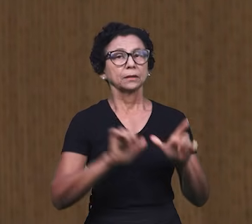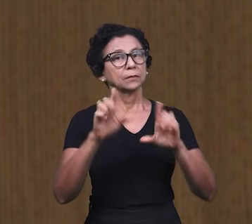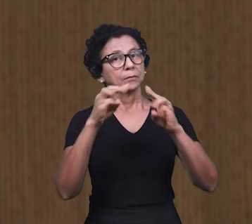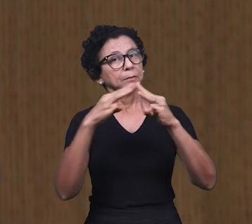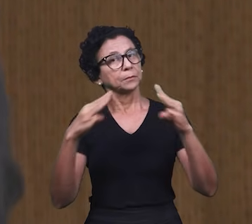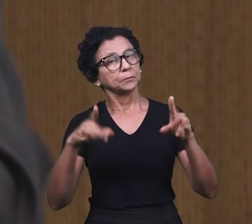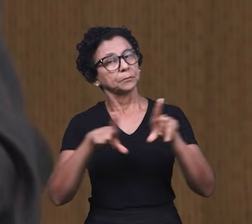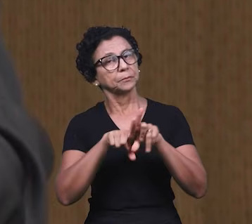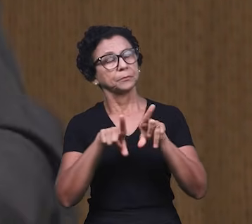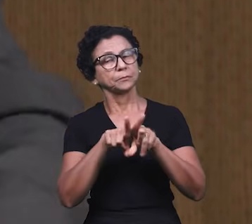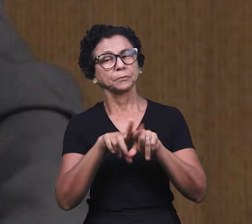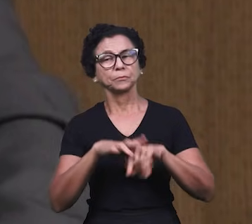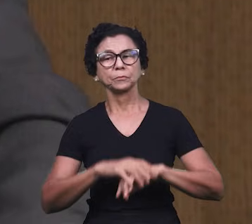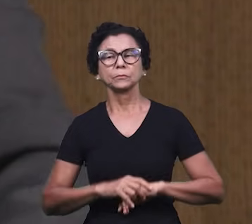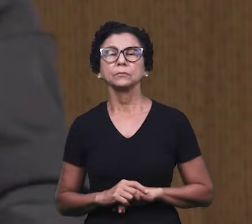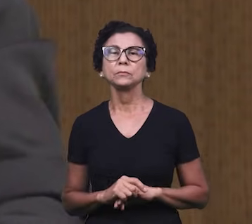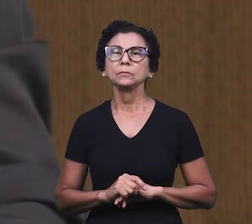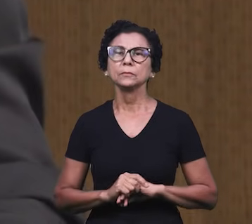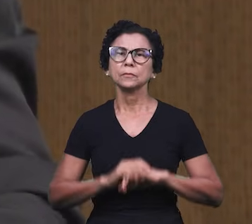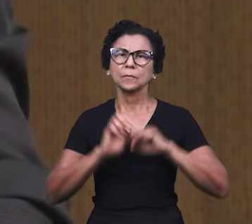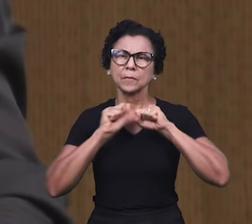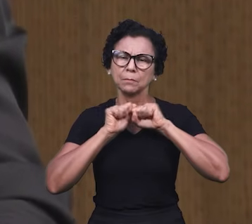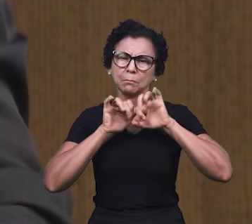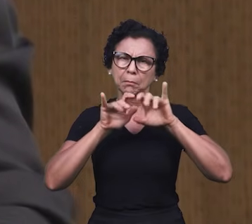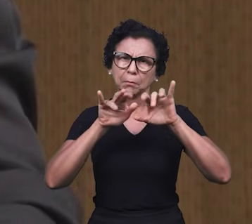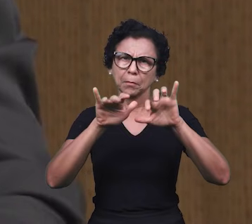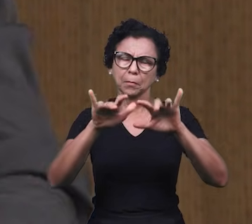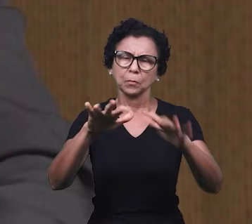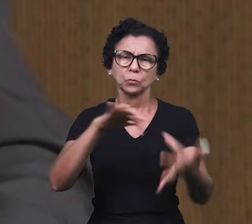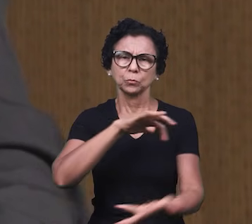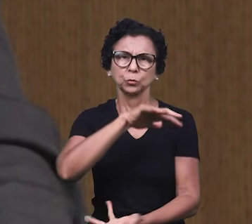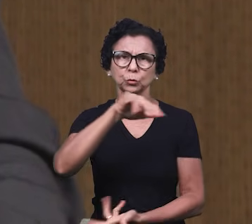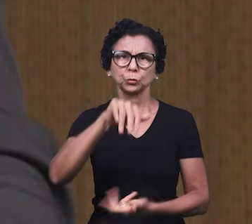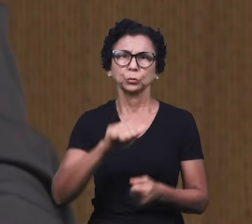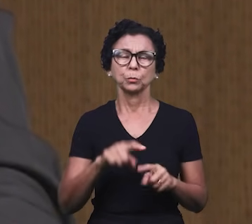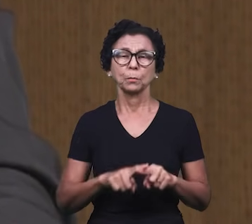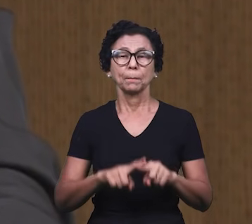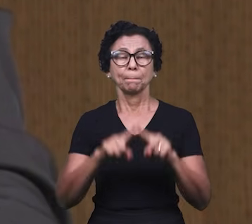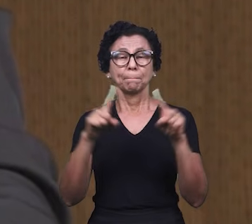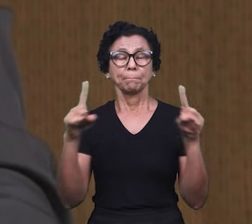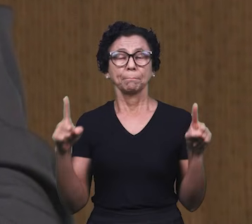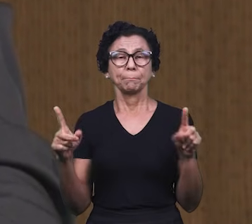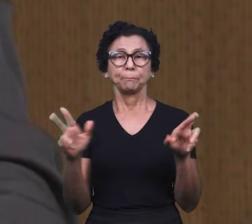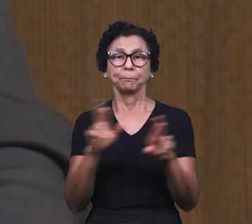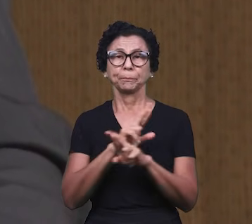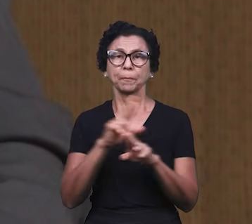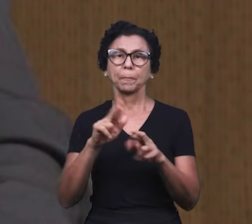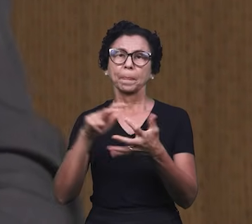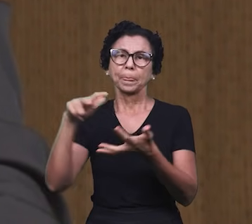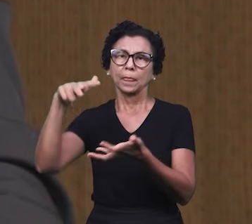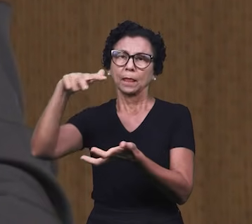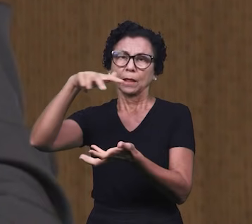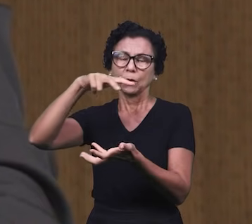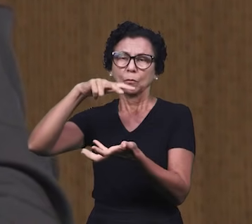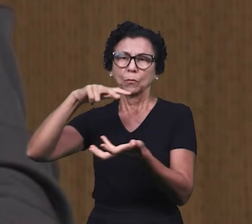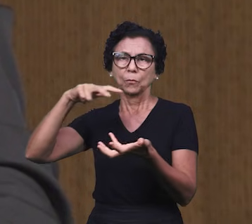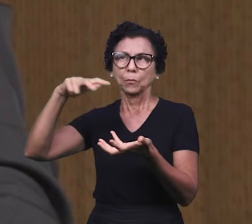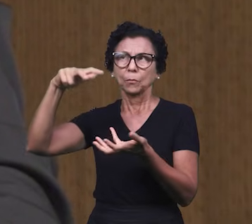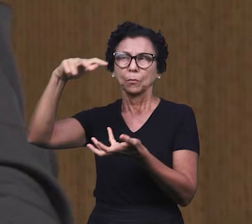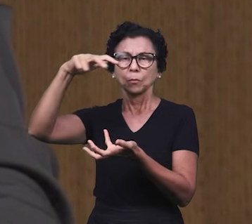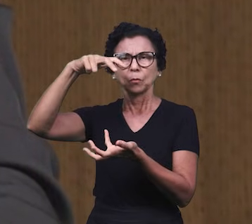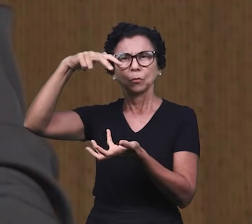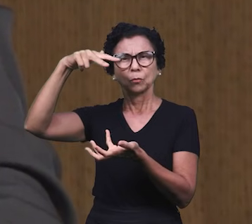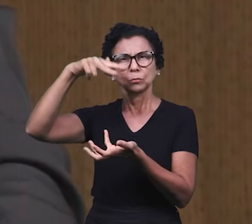e o alcance no mundo. Agora, olha só, essa questão do satélite, ela é